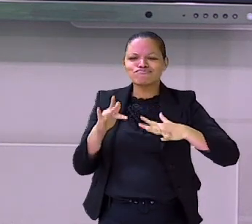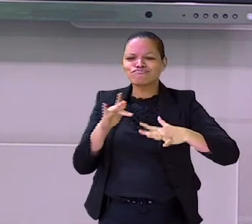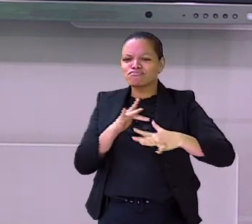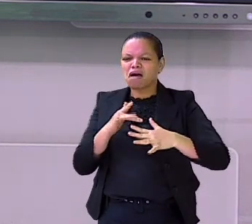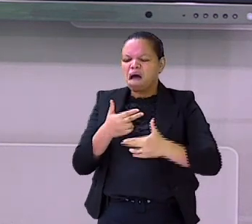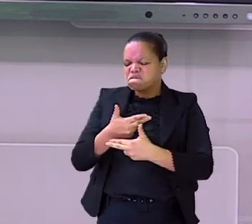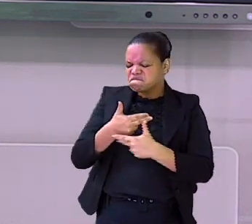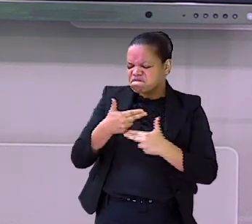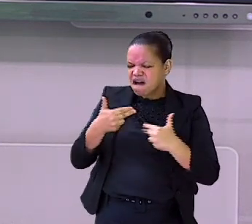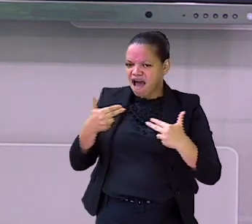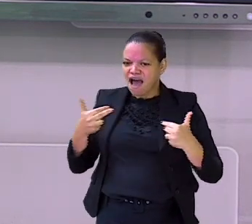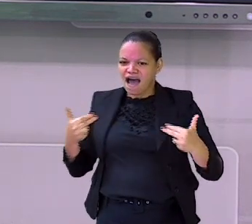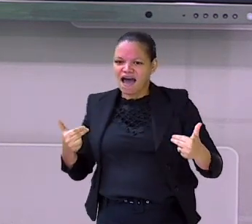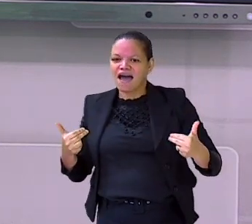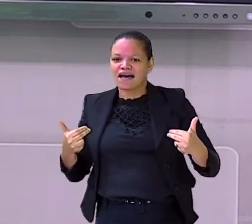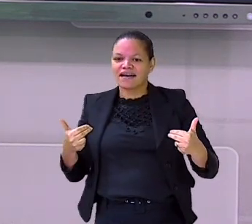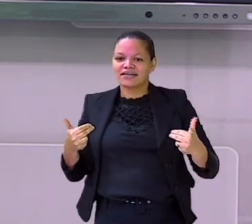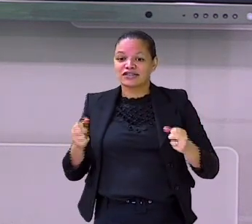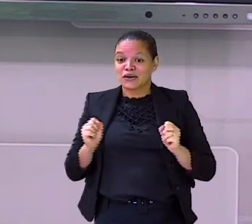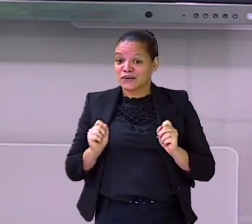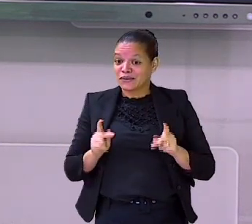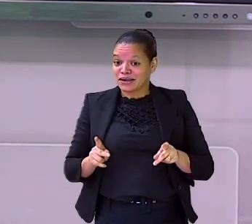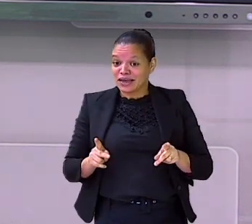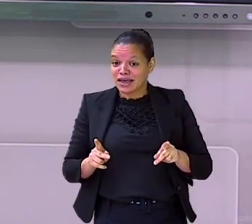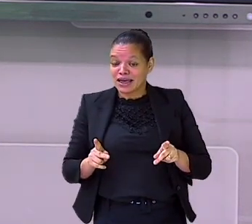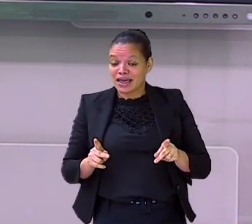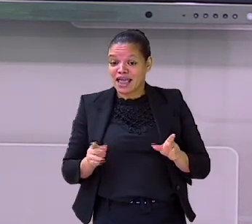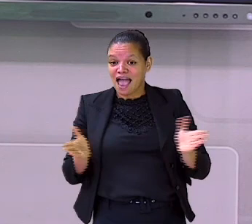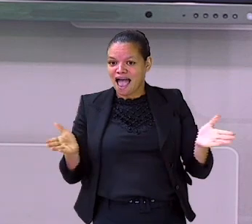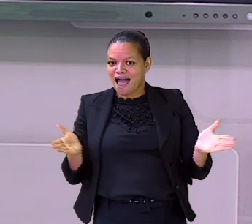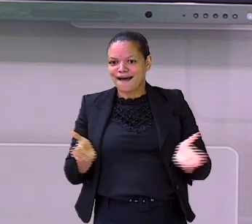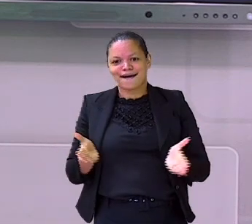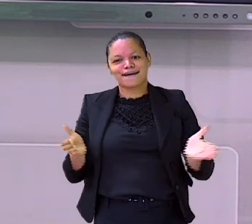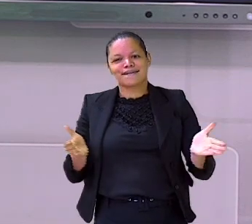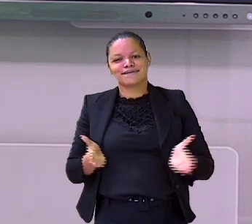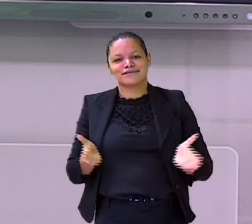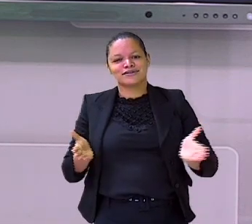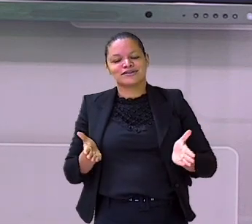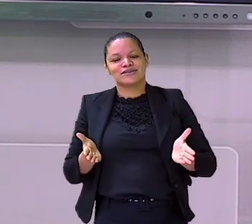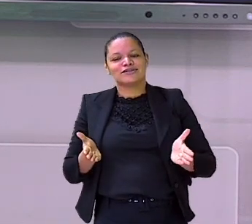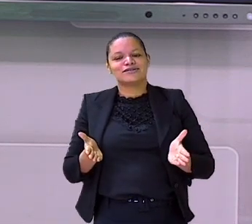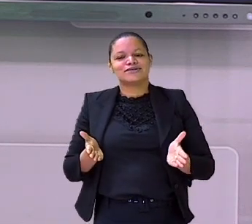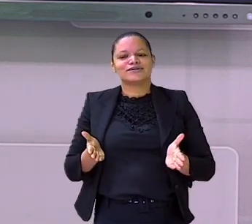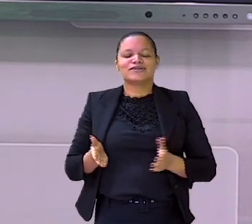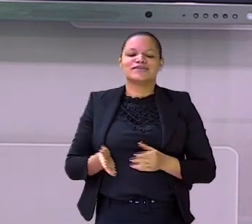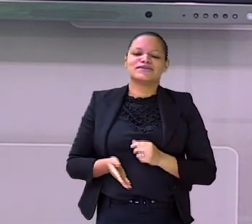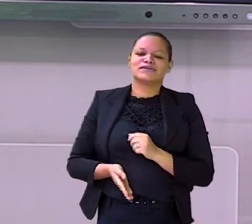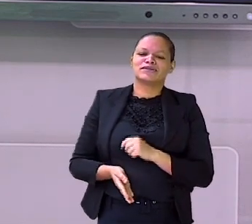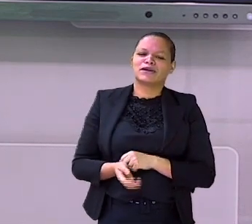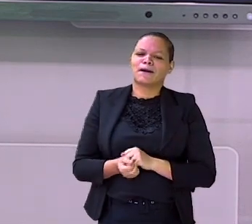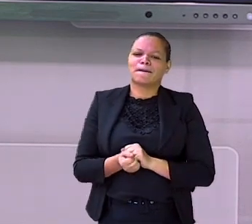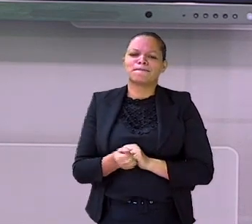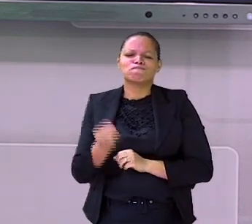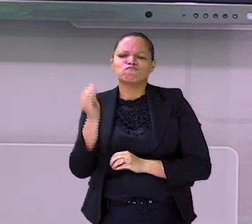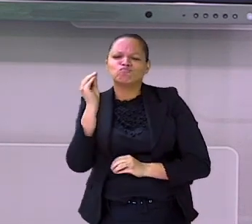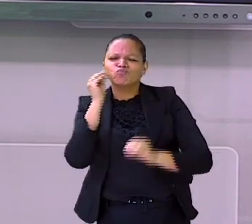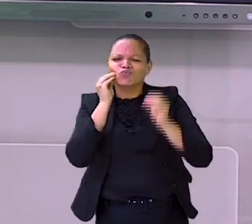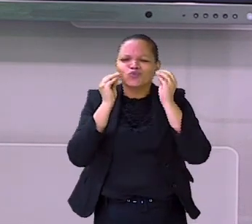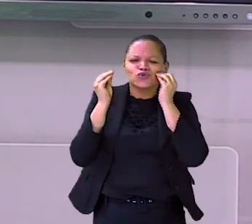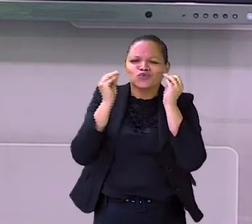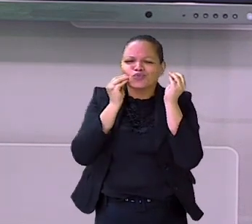Facebook e Instagram. Não fique de fora, viu? Agora sim, eu vou me despedir de vocês, deixando